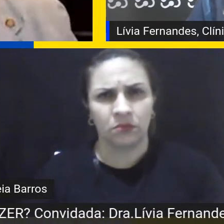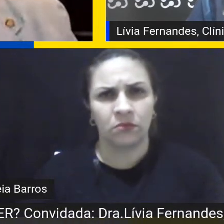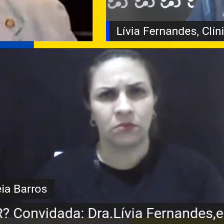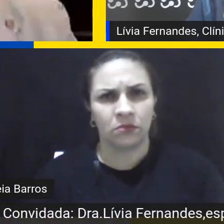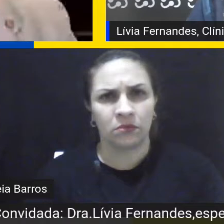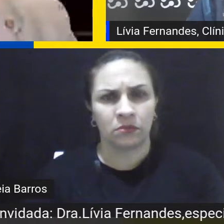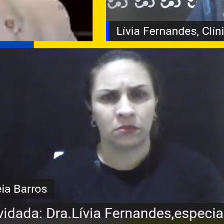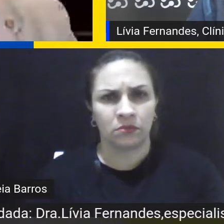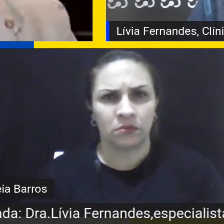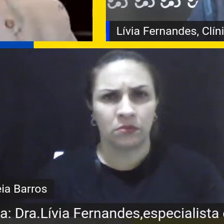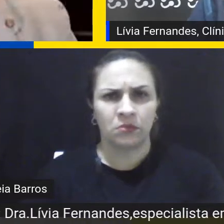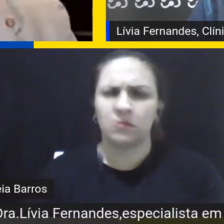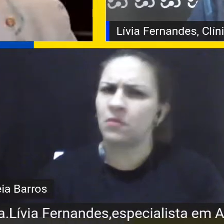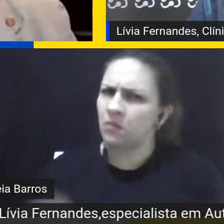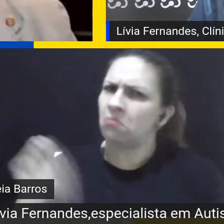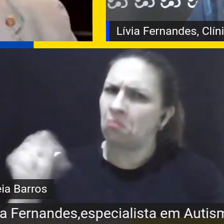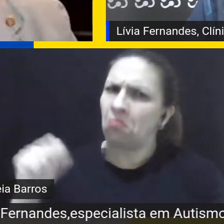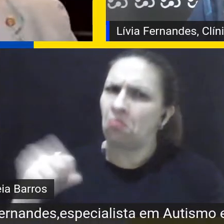Eu acho que sim. É